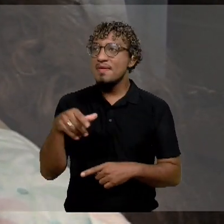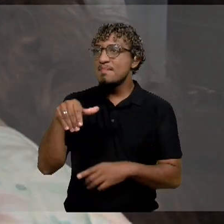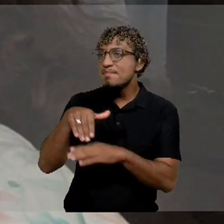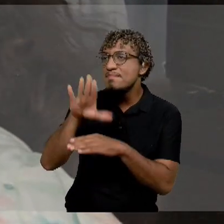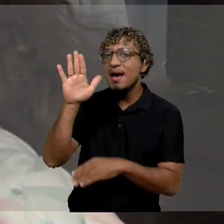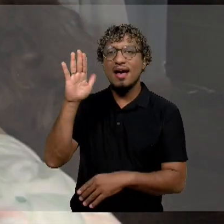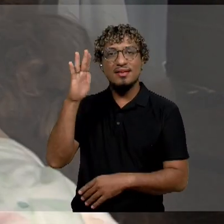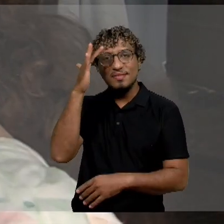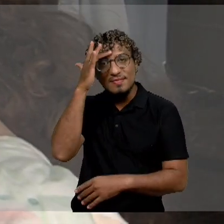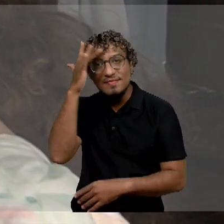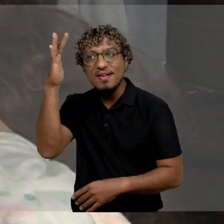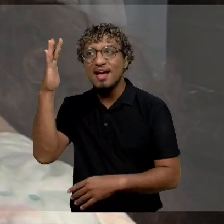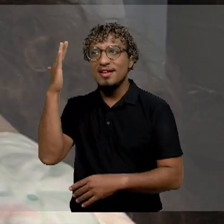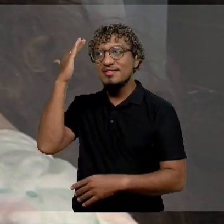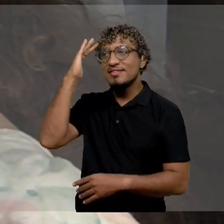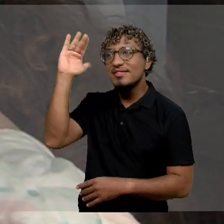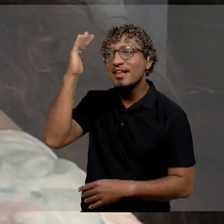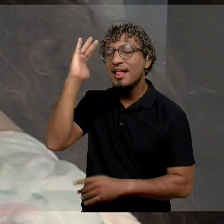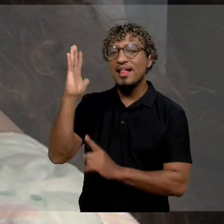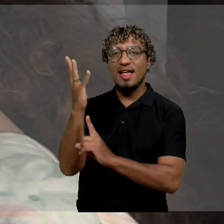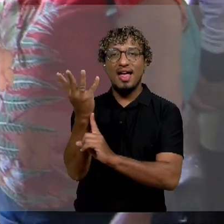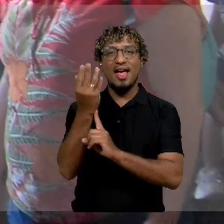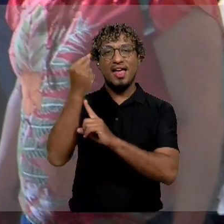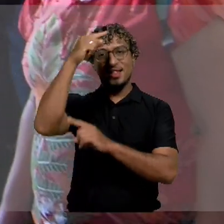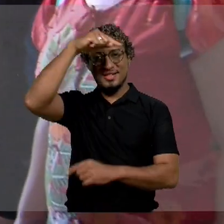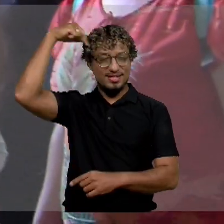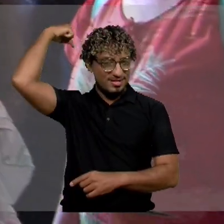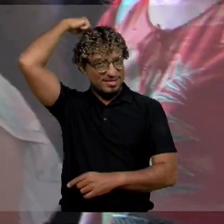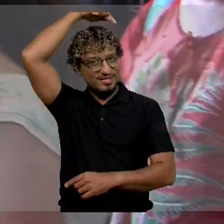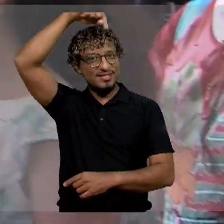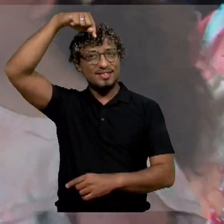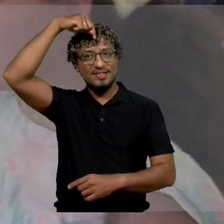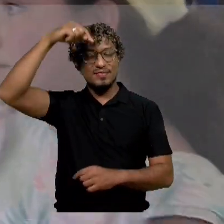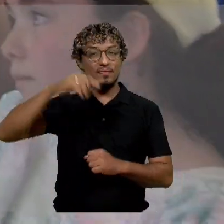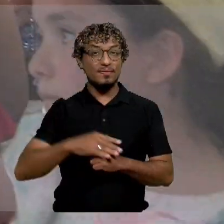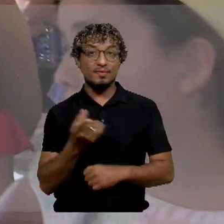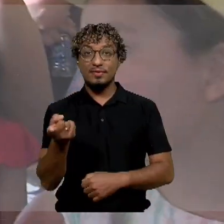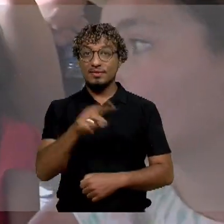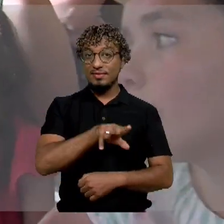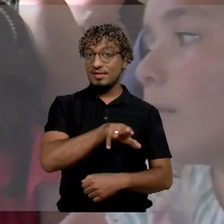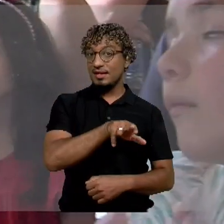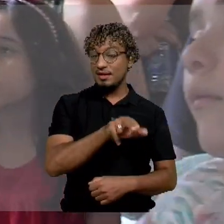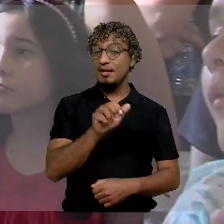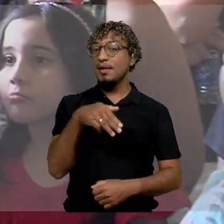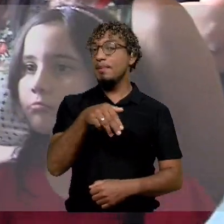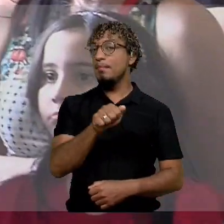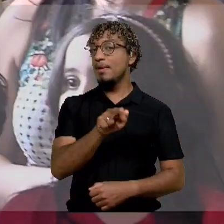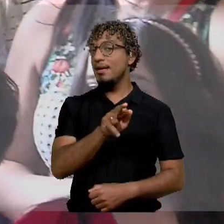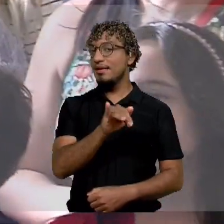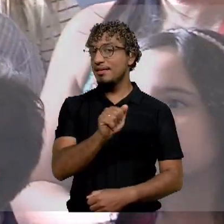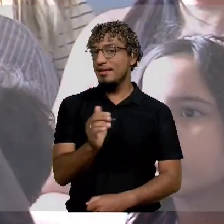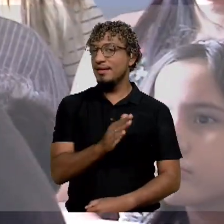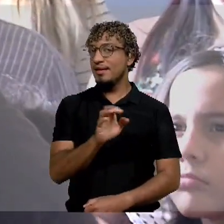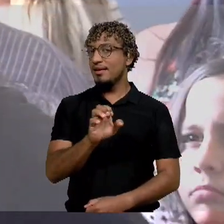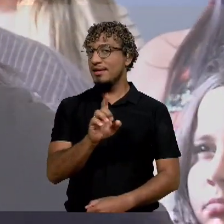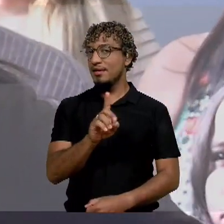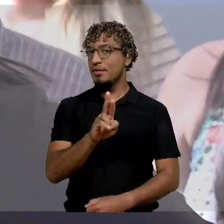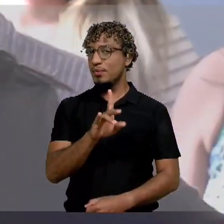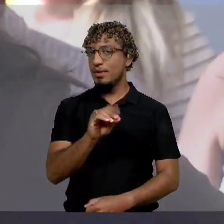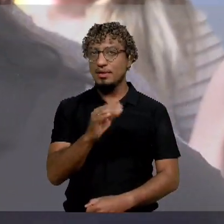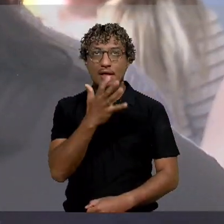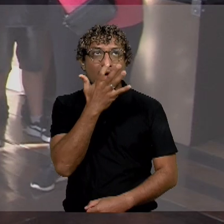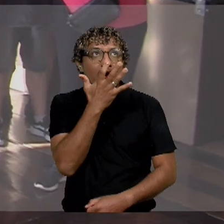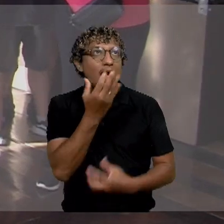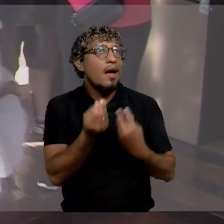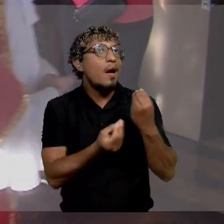mais fácil de entender a arte sacra. Já a irmã Maria Eduarda ficou encantada com a maneira como o passeio foi